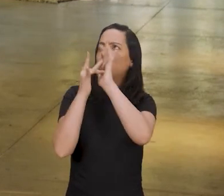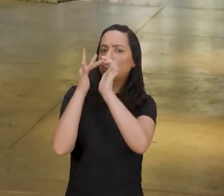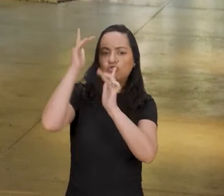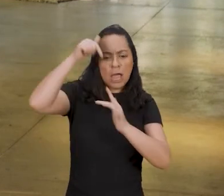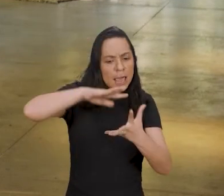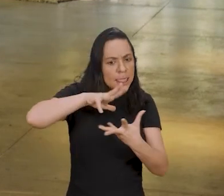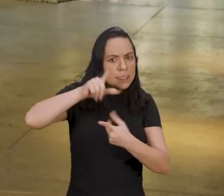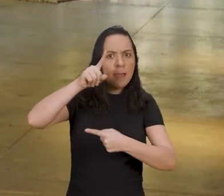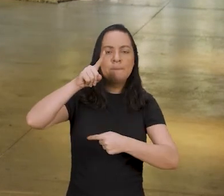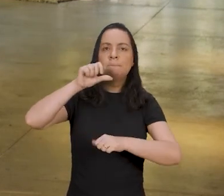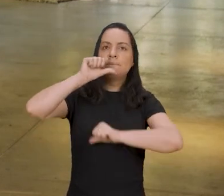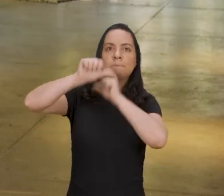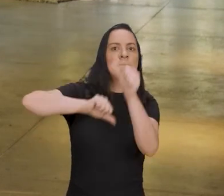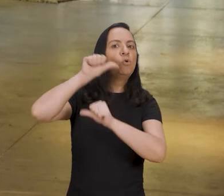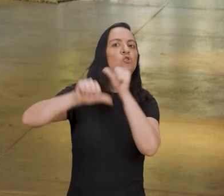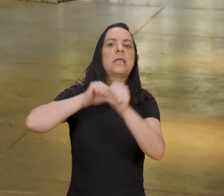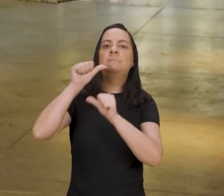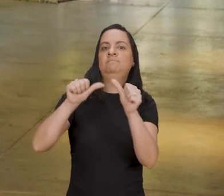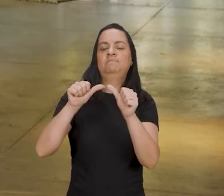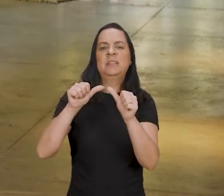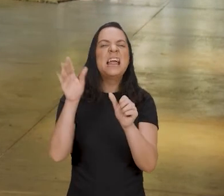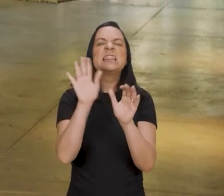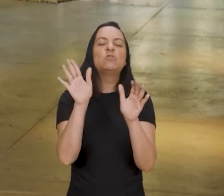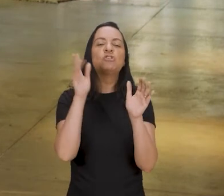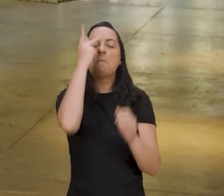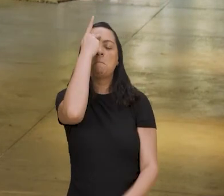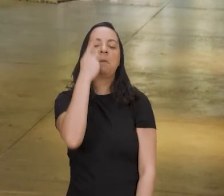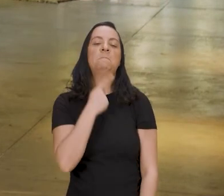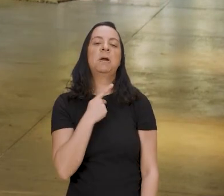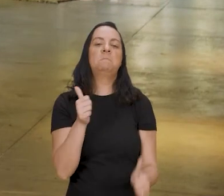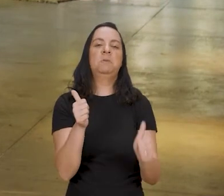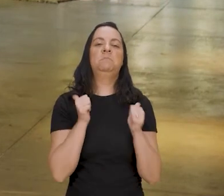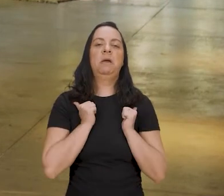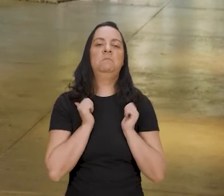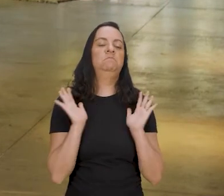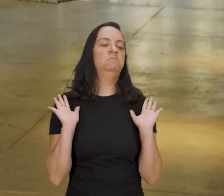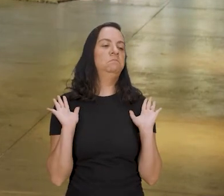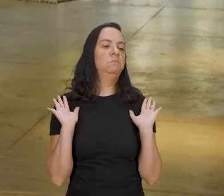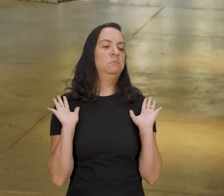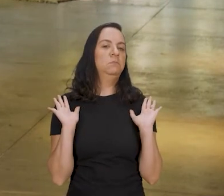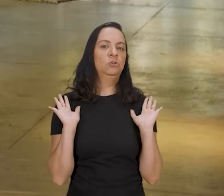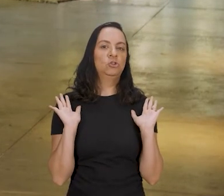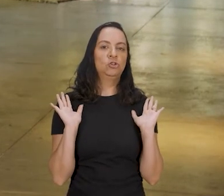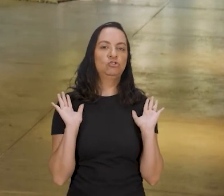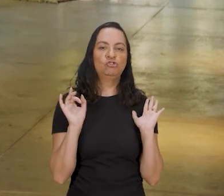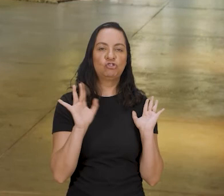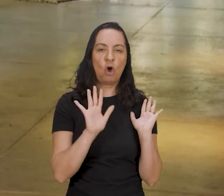para edificar a própria plataforma de vocês, para verem o número de seguidores no